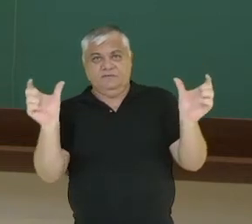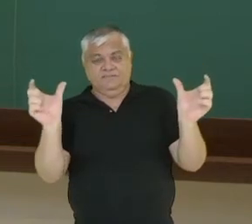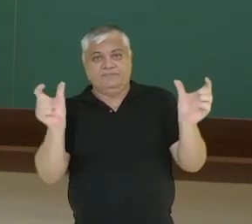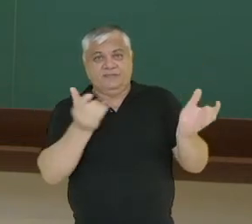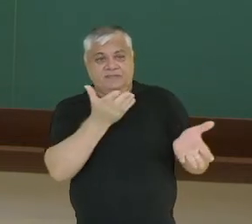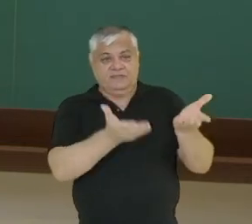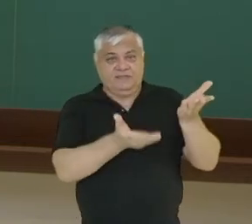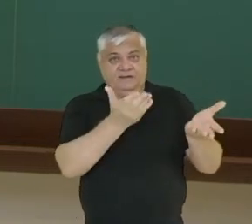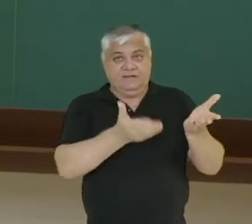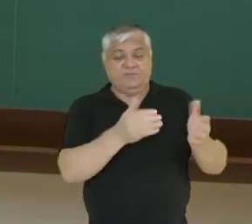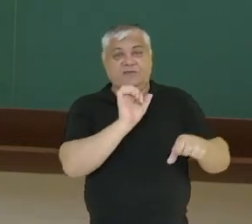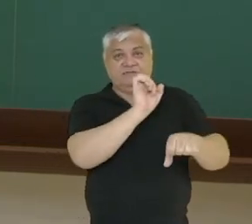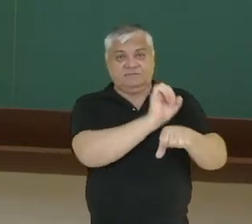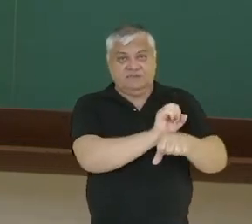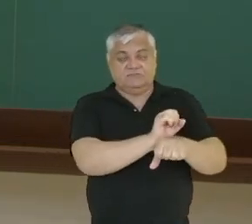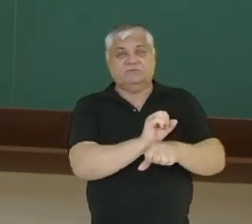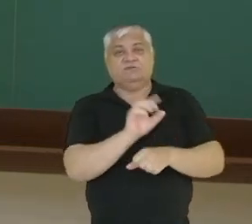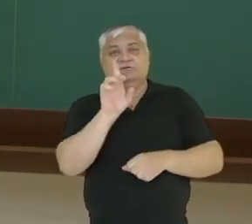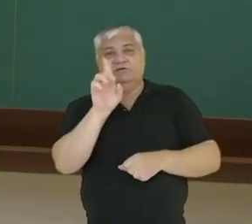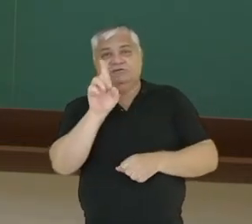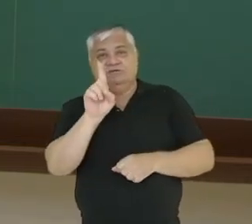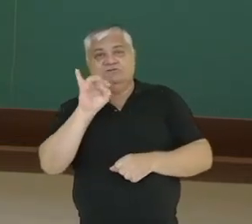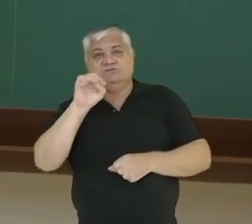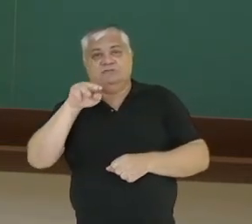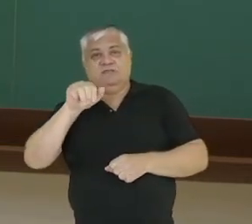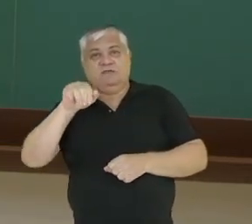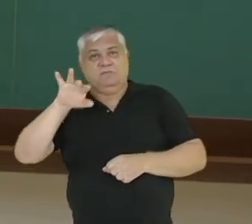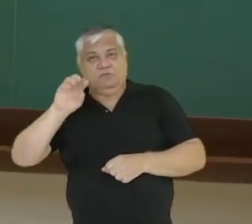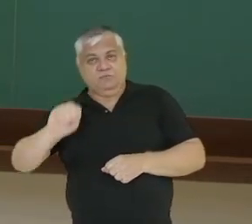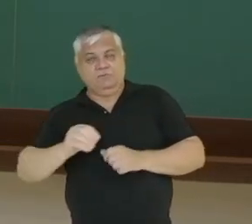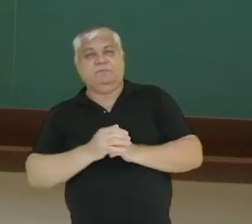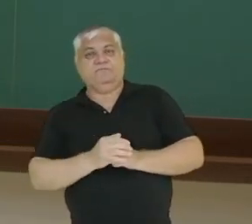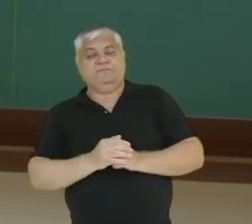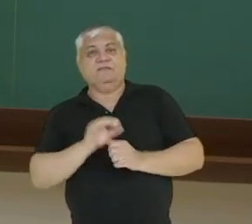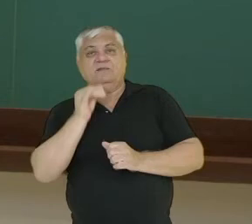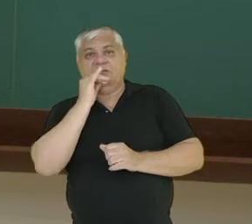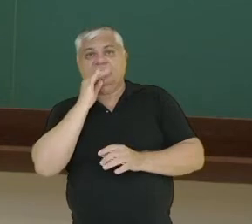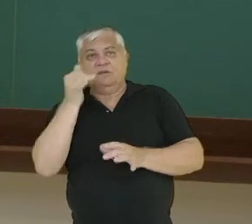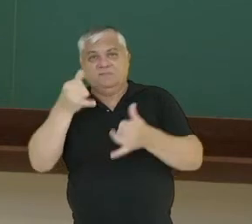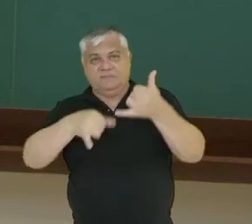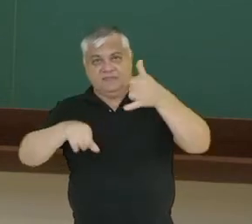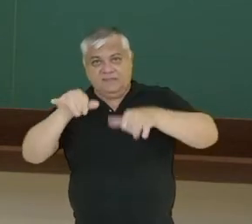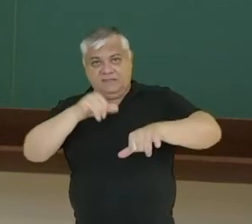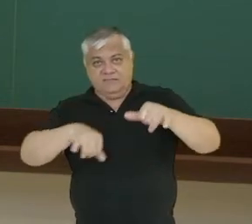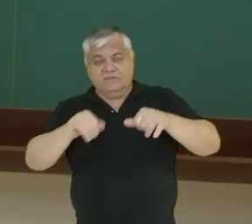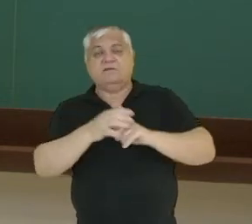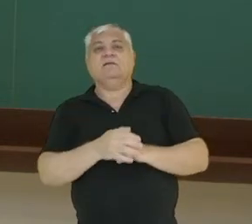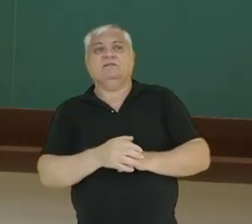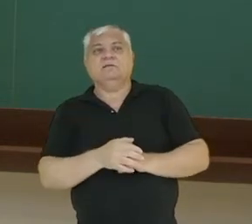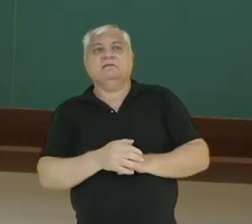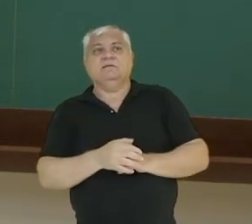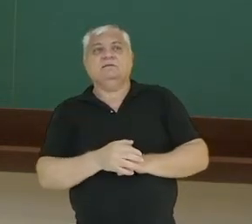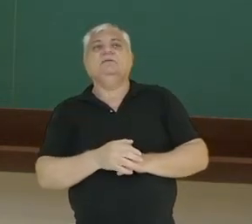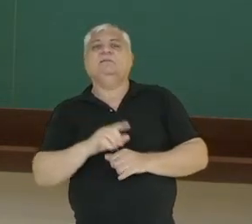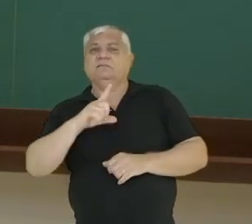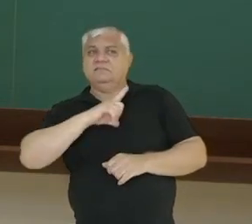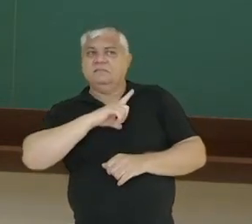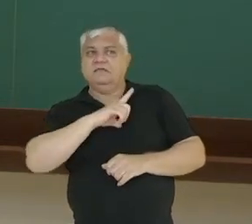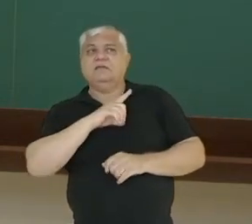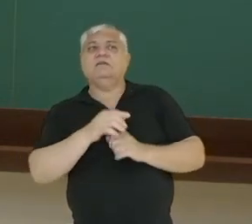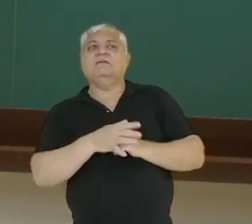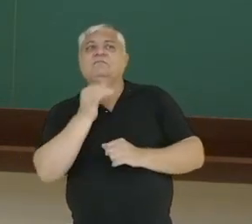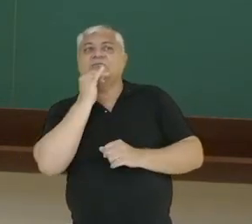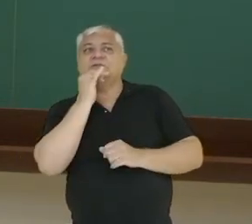equilíbrio estático e equilíbrio dinâmico. Então ali na química, na reação química, nós temos o